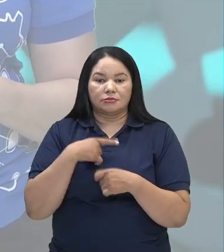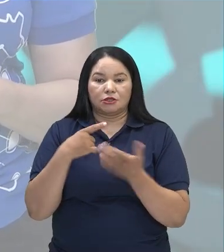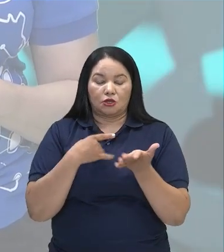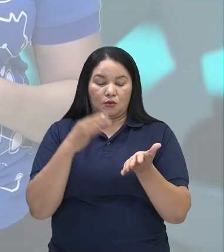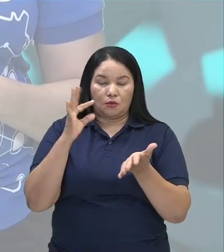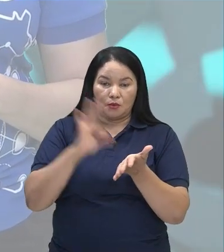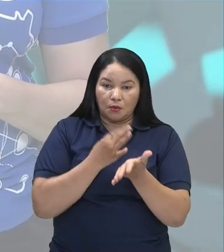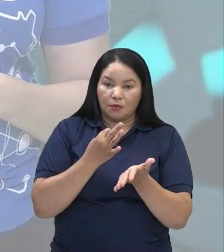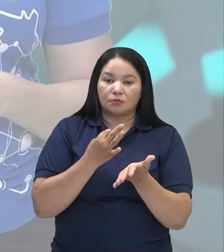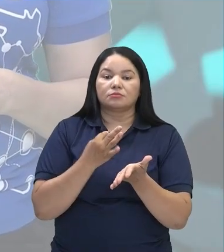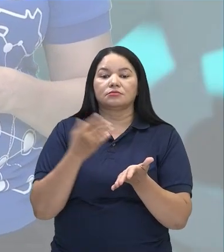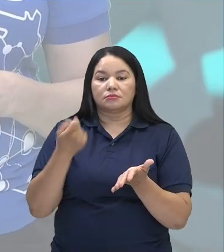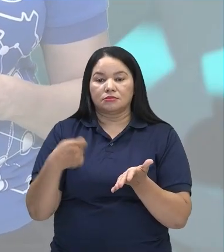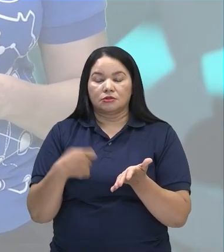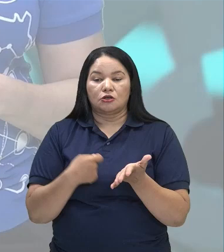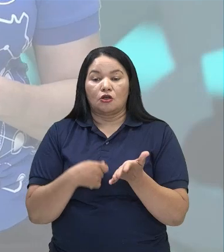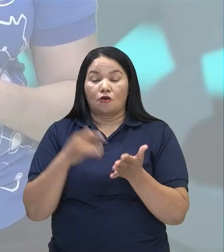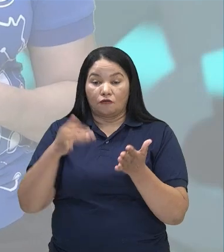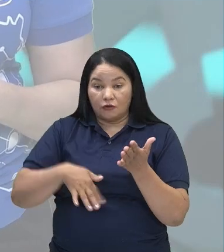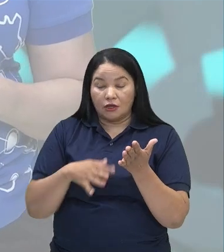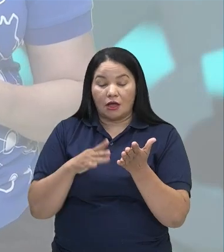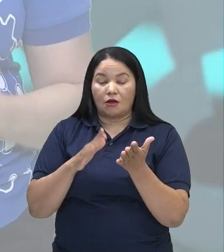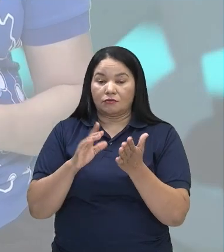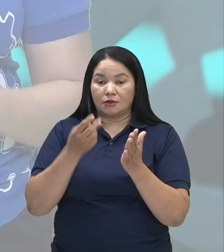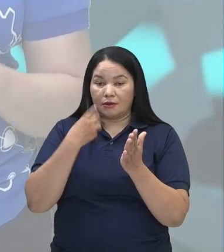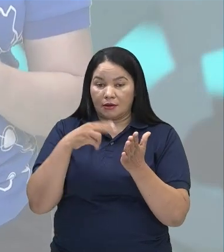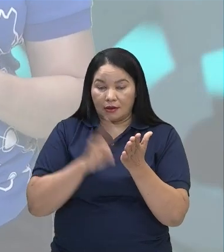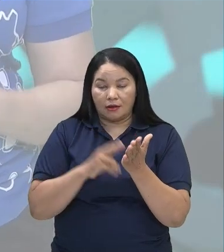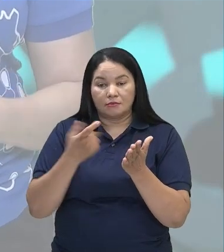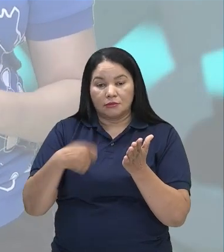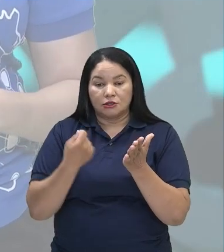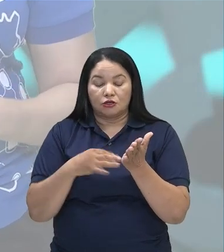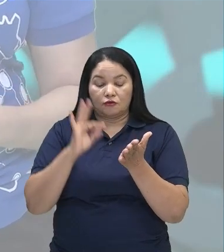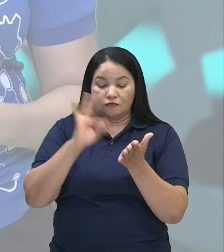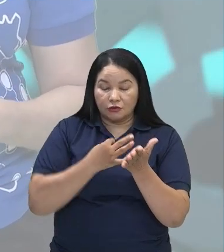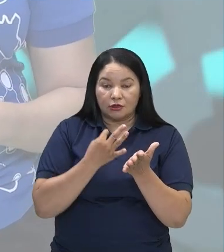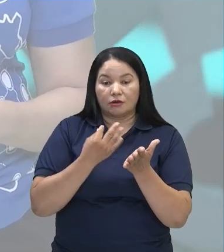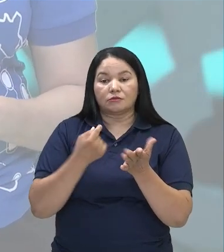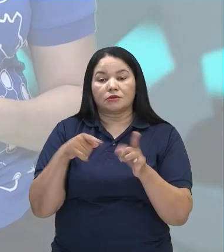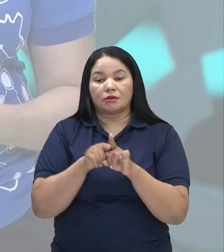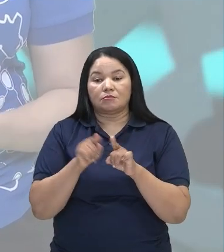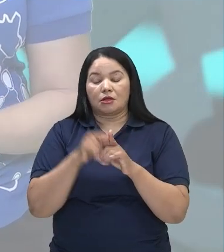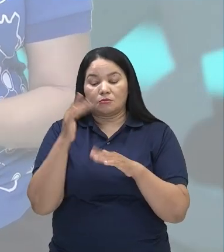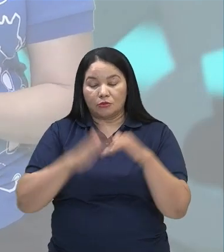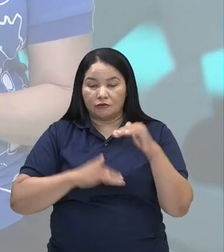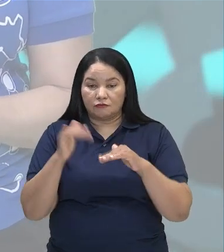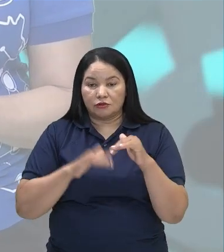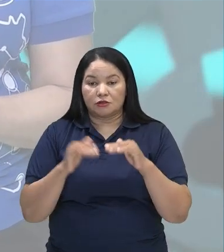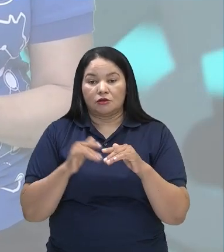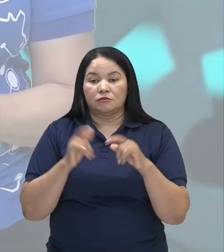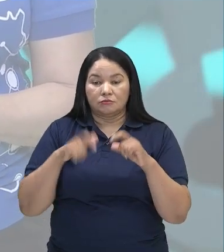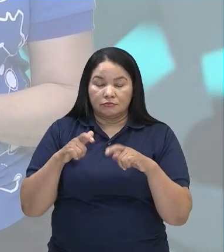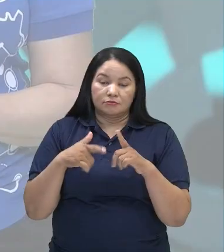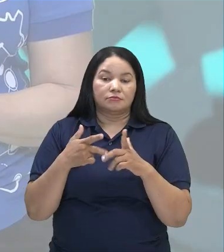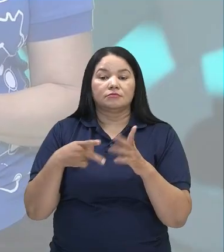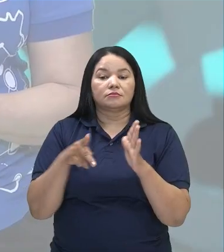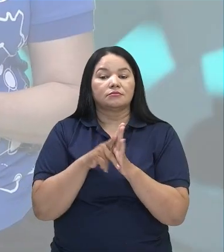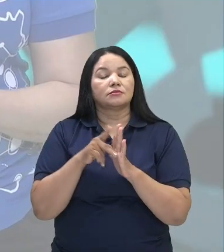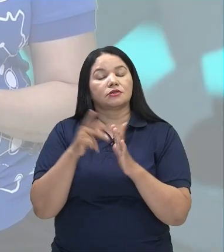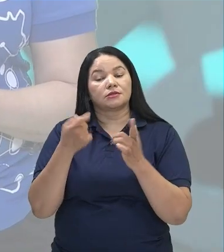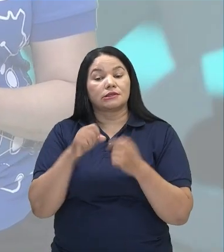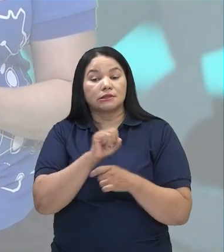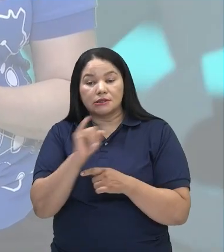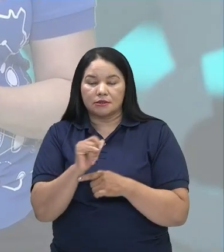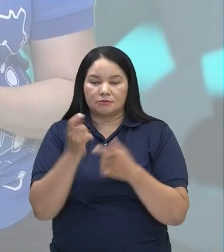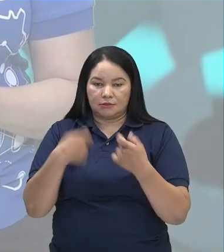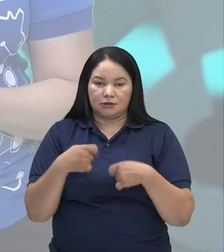da carta, o remetente deve assiná-la e indicar seu cargo ou função, né, quando necessário. Então, vamos